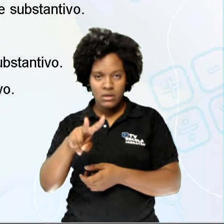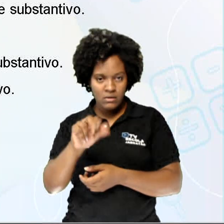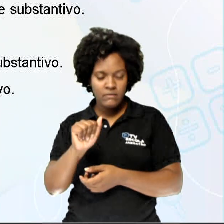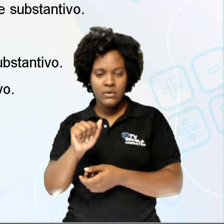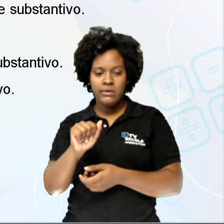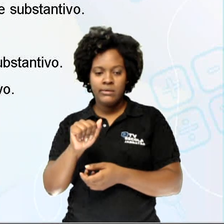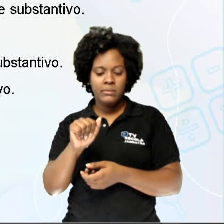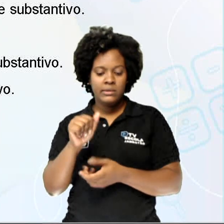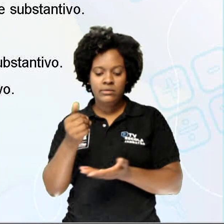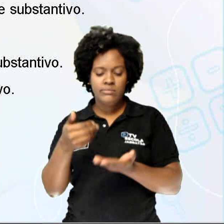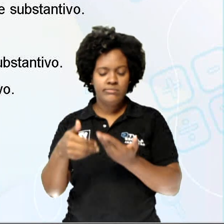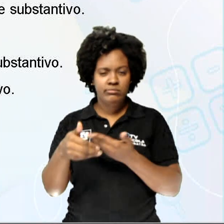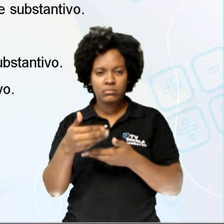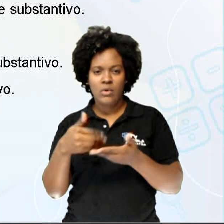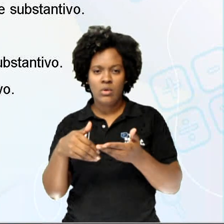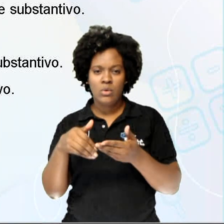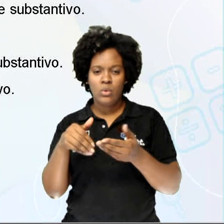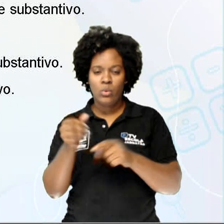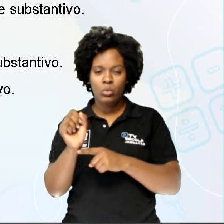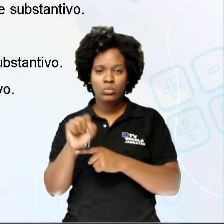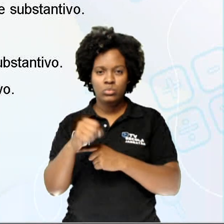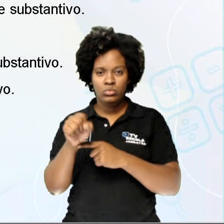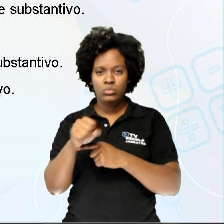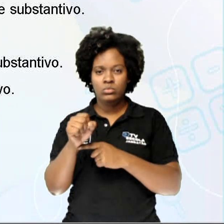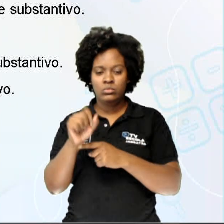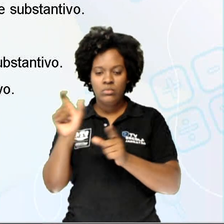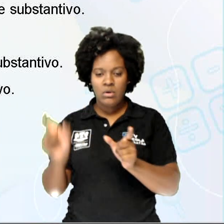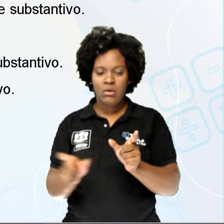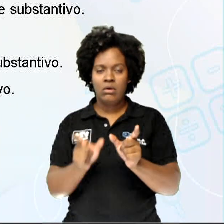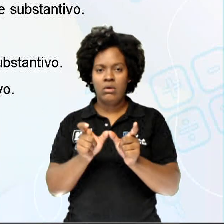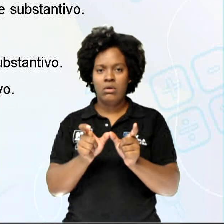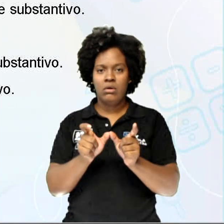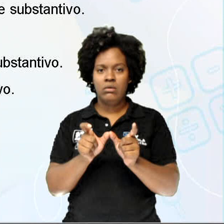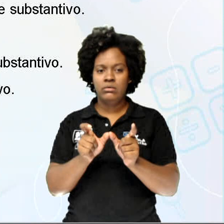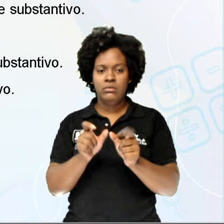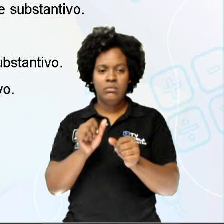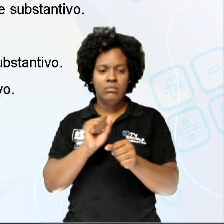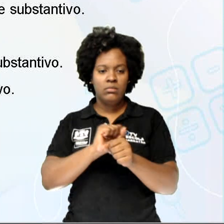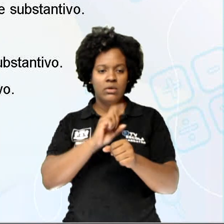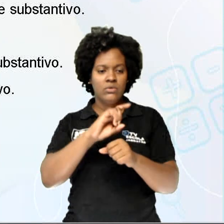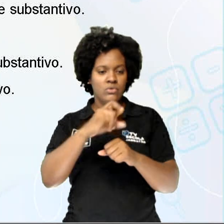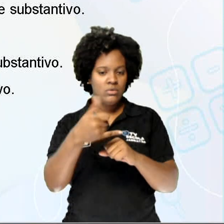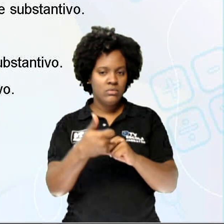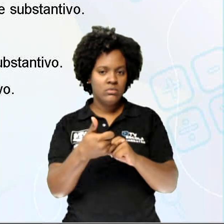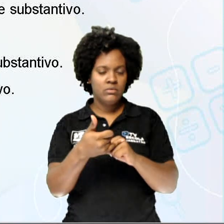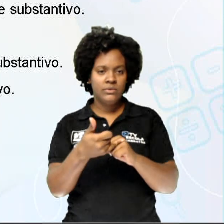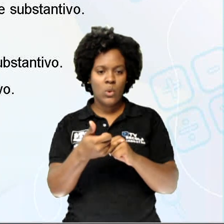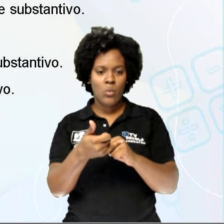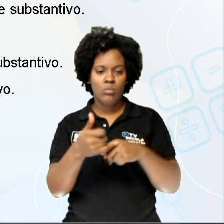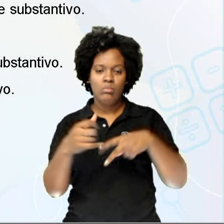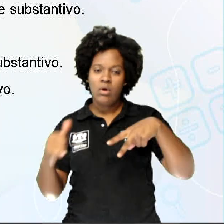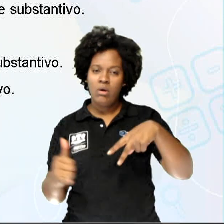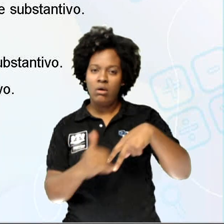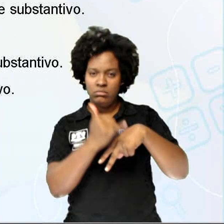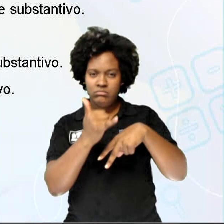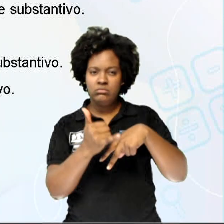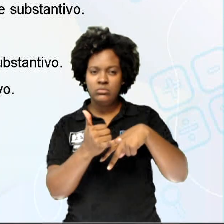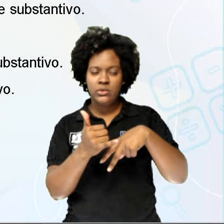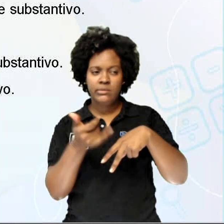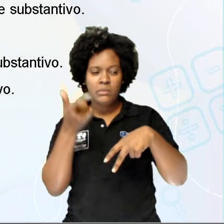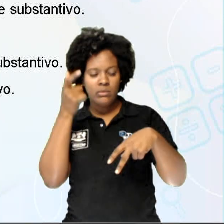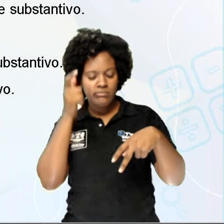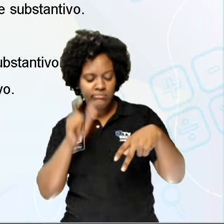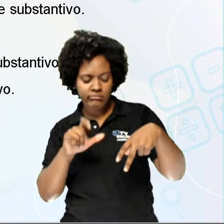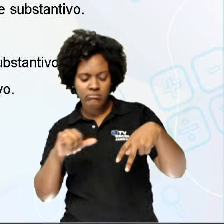substantivo. Para atribuir a agentividade, as vítimas e suspeitos seriam ações. Assim, seriam